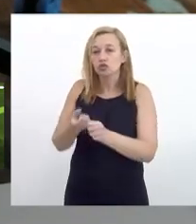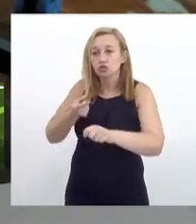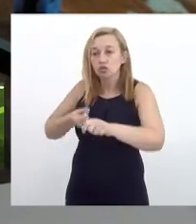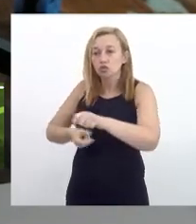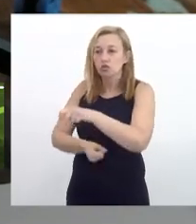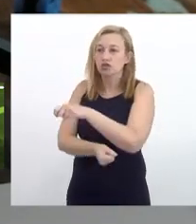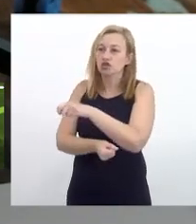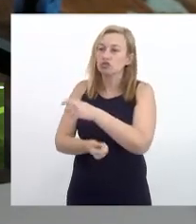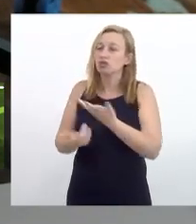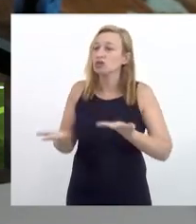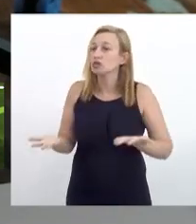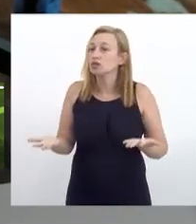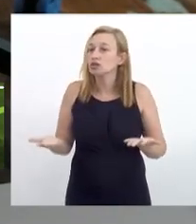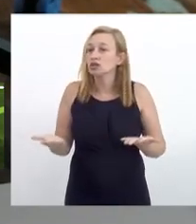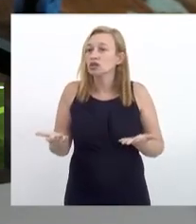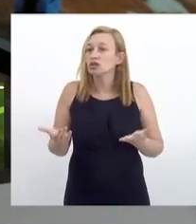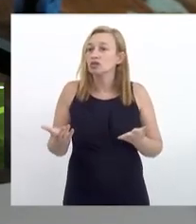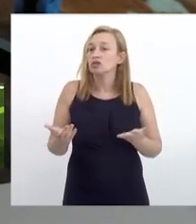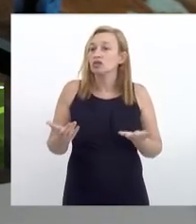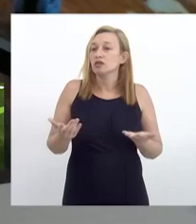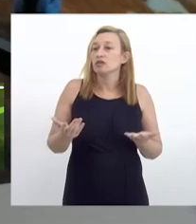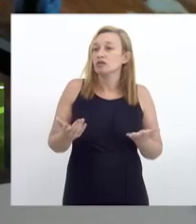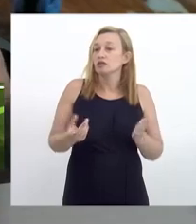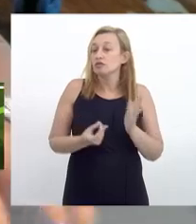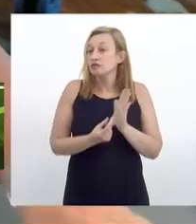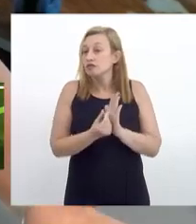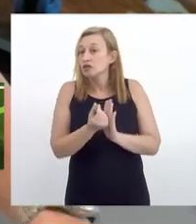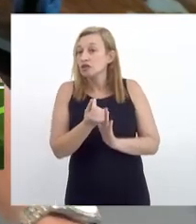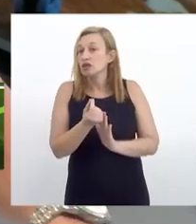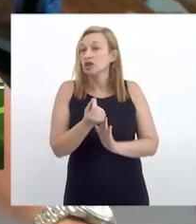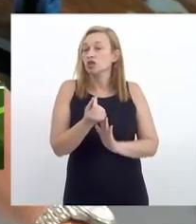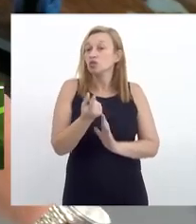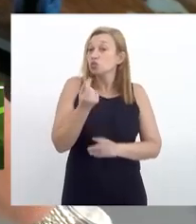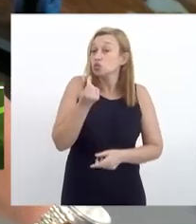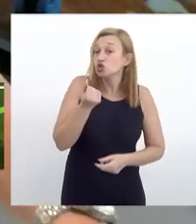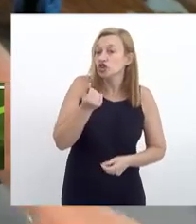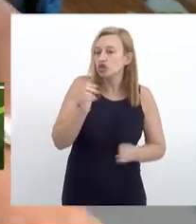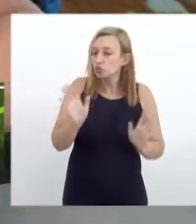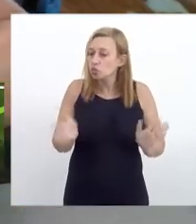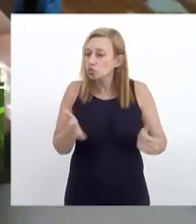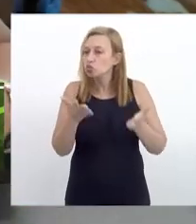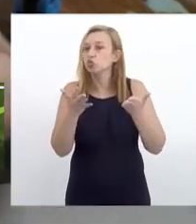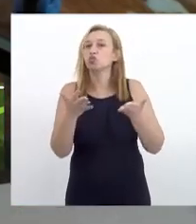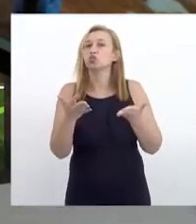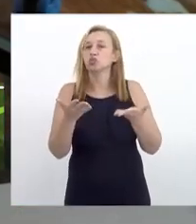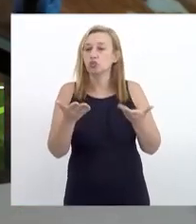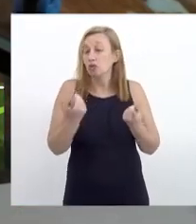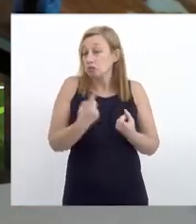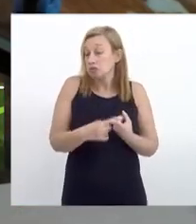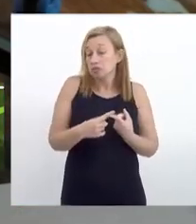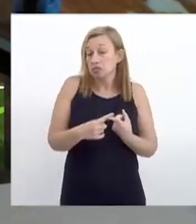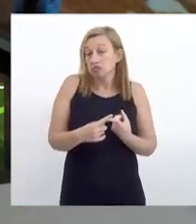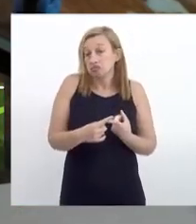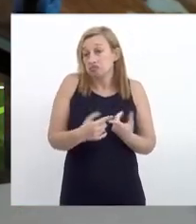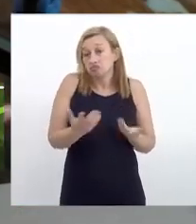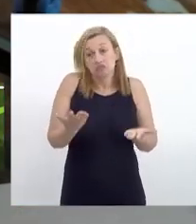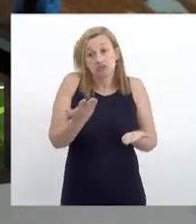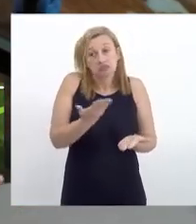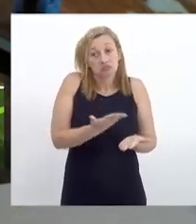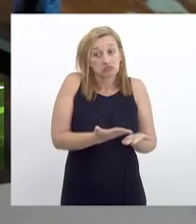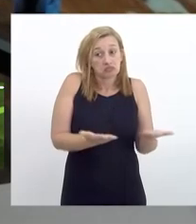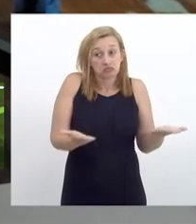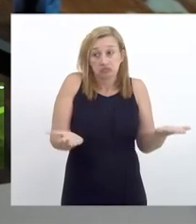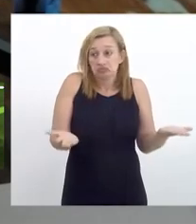Com Financeiro Com dinheiro Com incentivo Porque senão Cai tudo Na